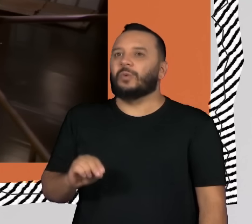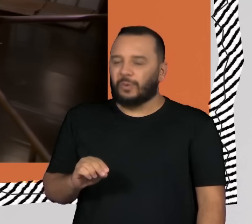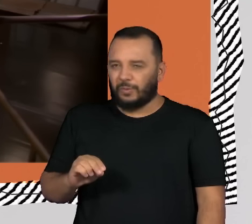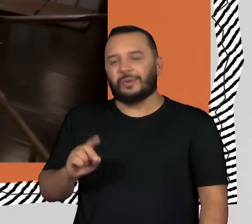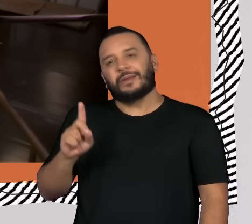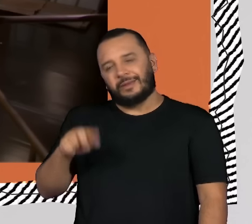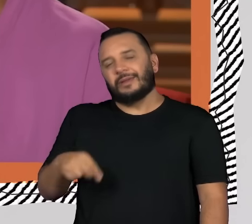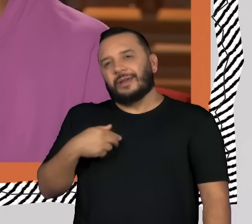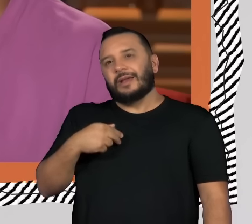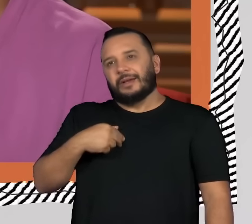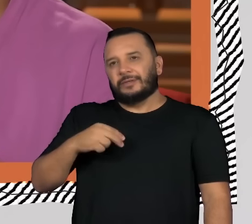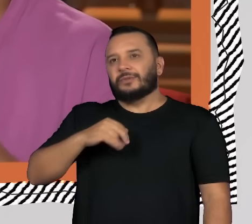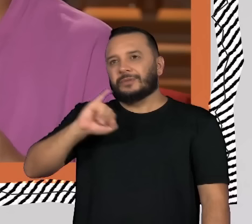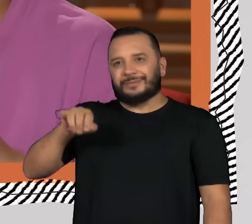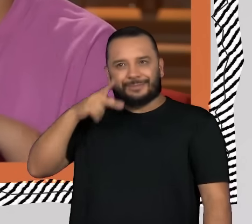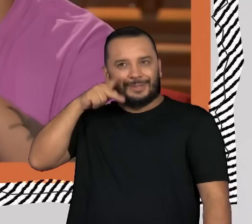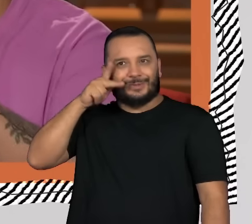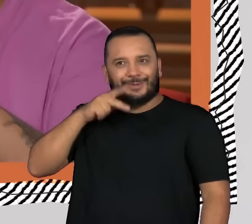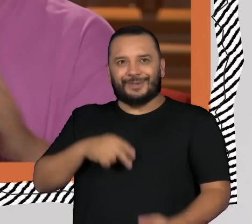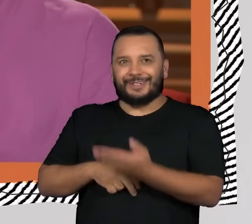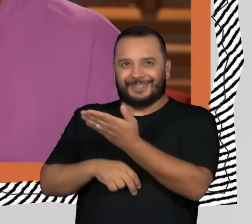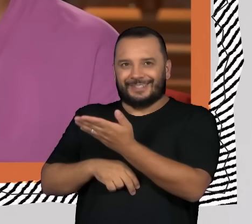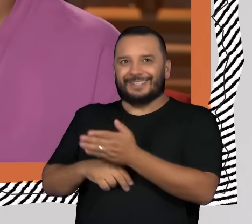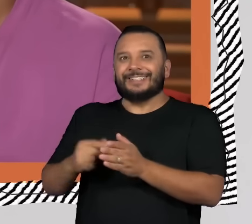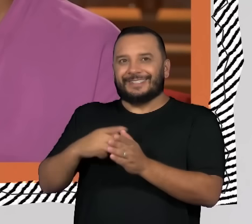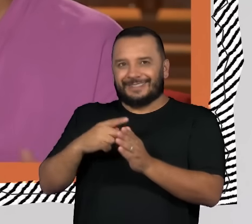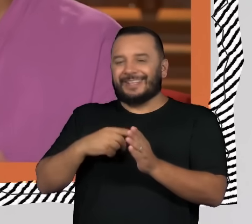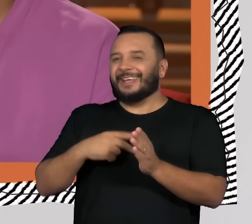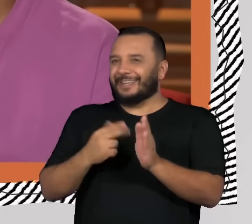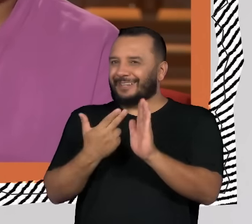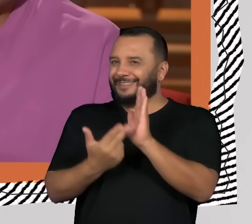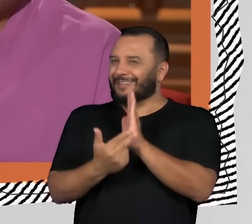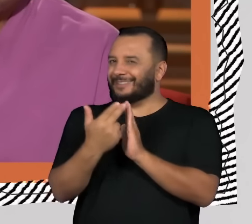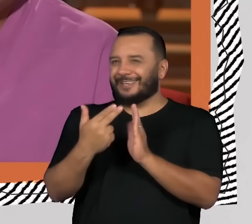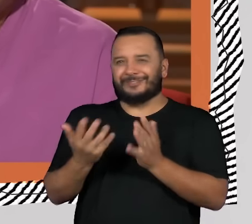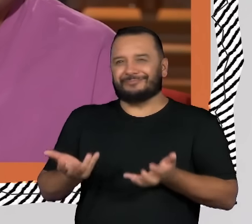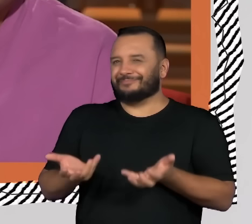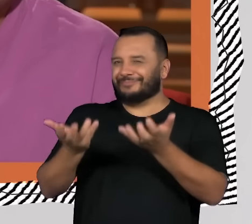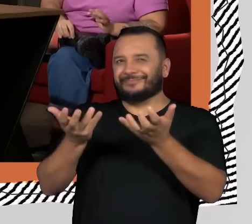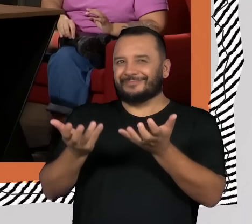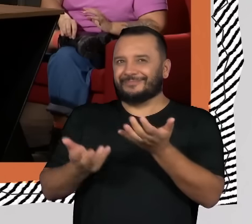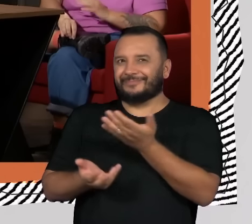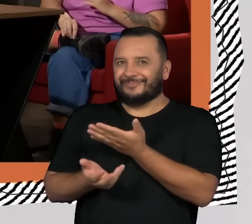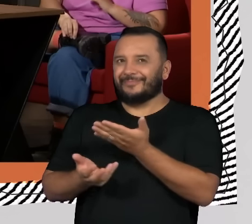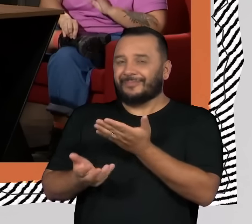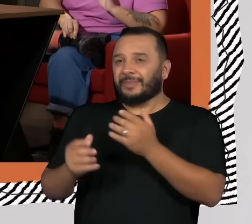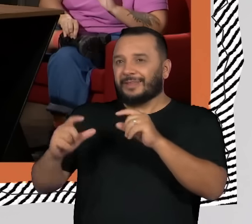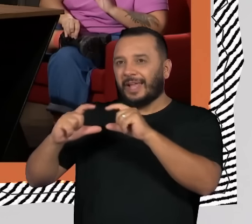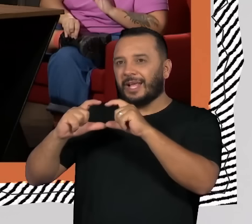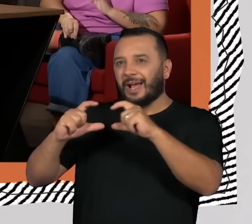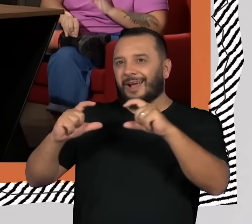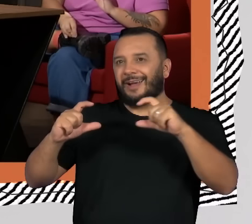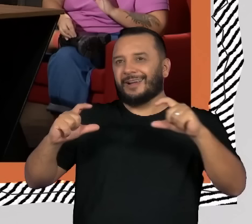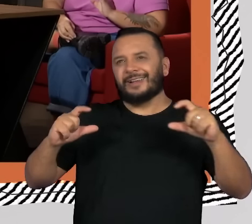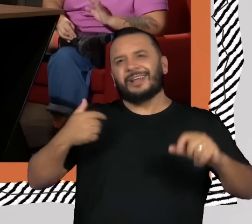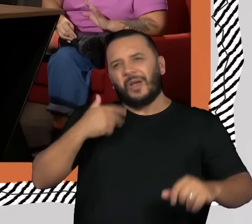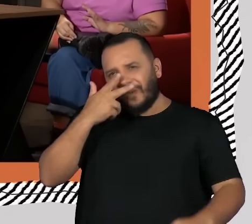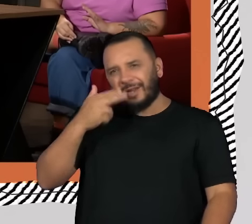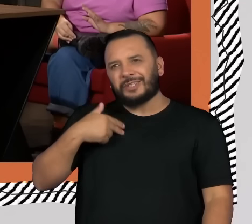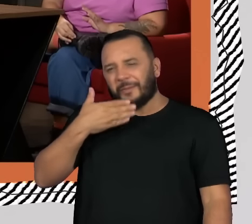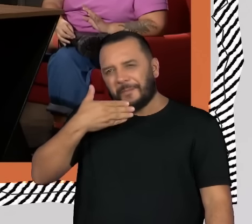João Pessoa, que faz umas tirinhas incríveis. E ele tem o que eu acho que é um dos melhores quadrinhos